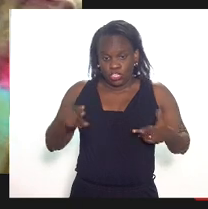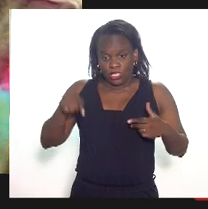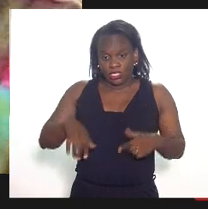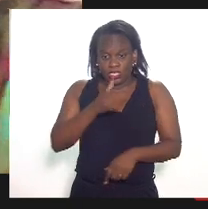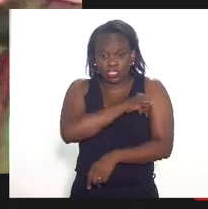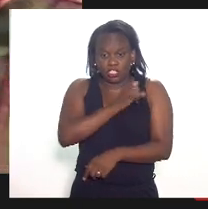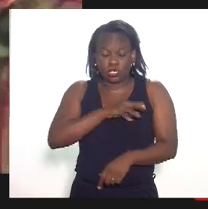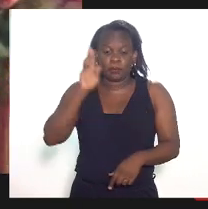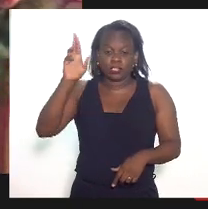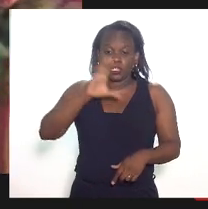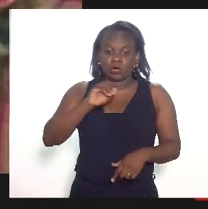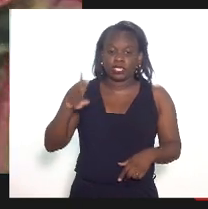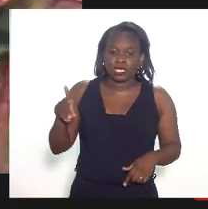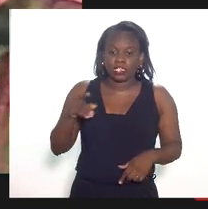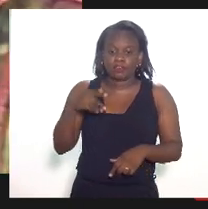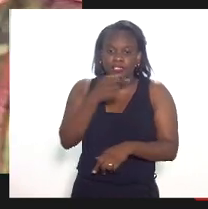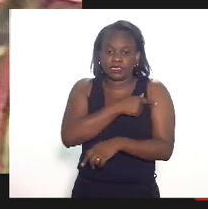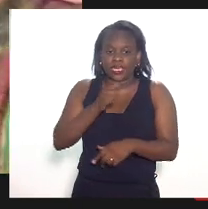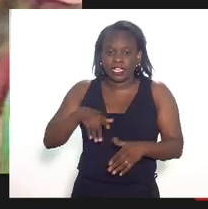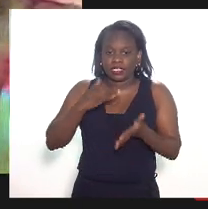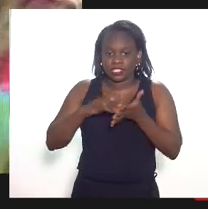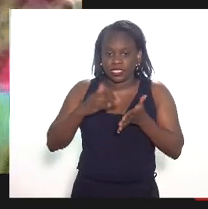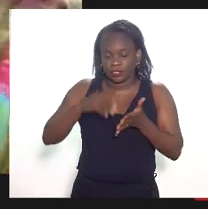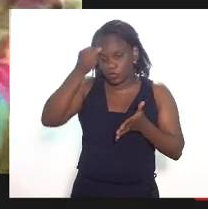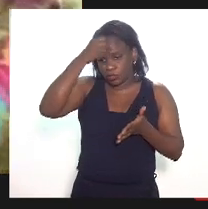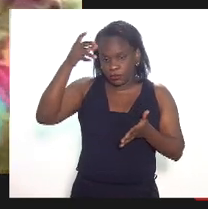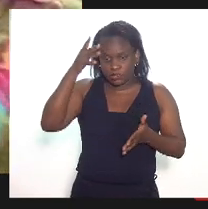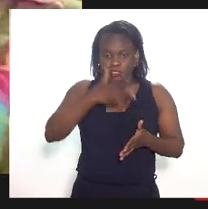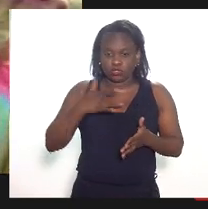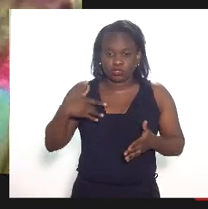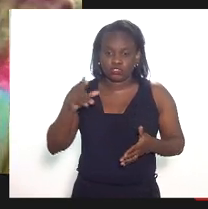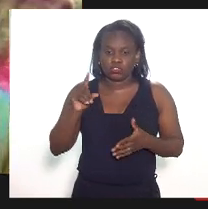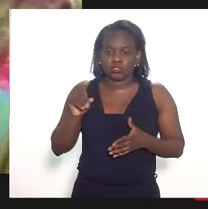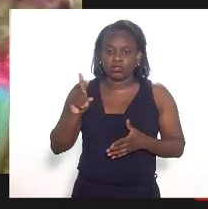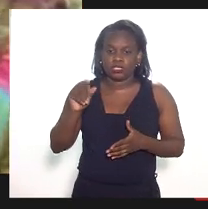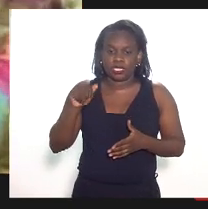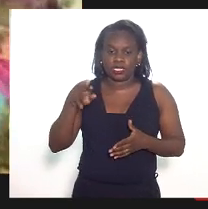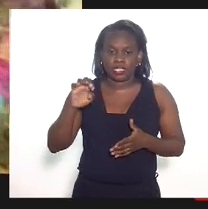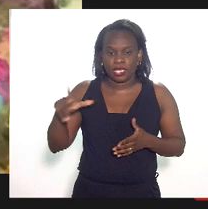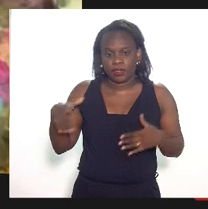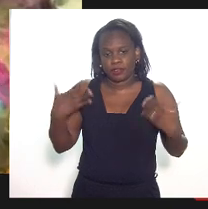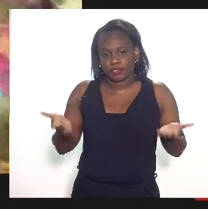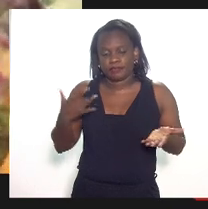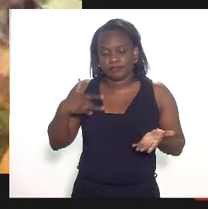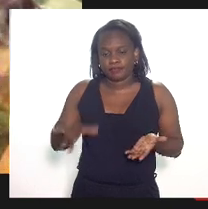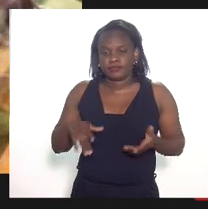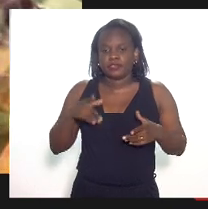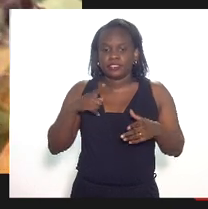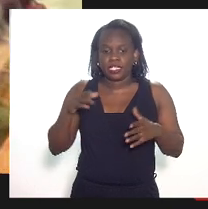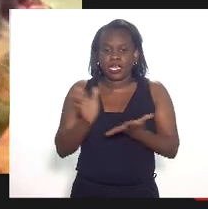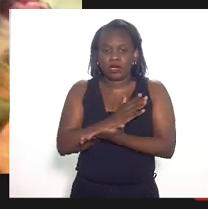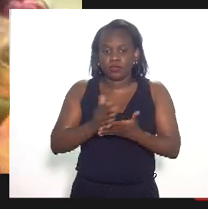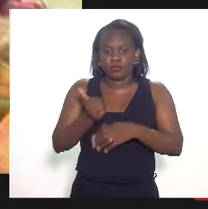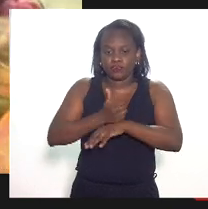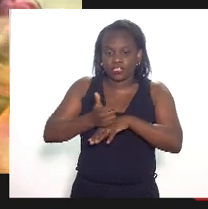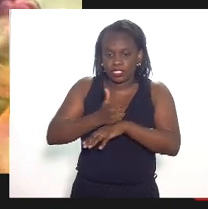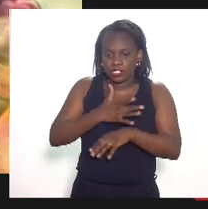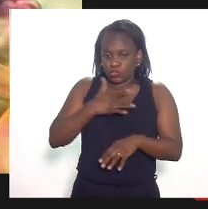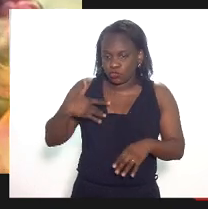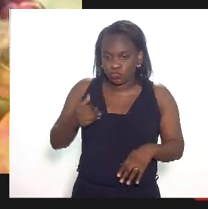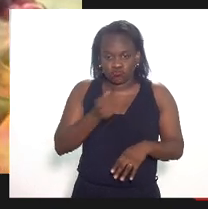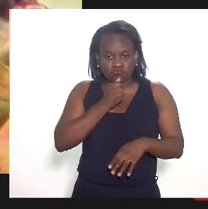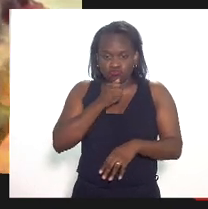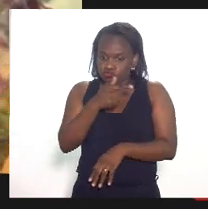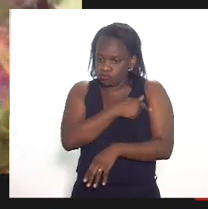coordena as vacinas é o Secretaria Municipal de Saúde, é o doutor Daniel, e lamentavelmente a gente ainda tem profissionais de saúde sem